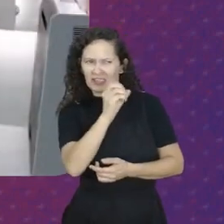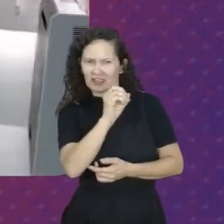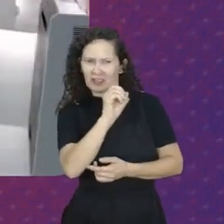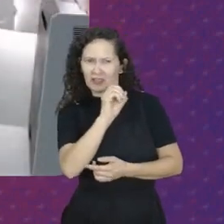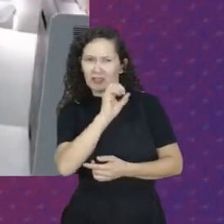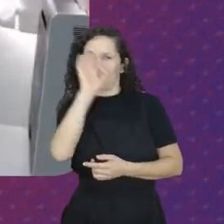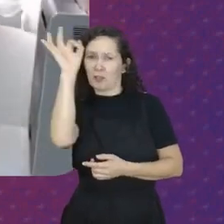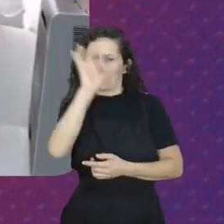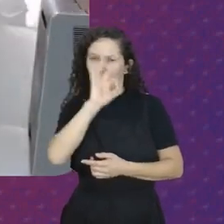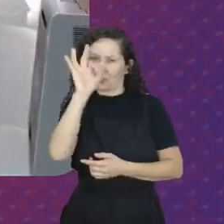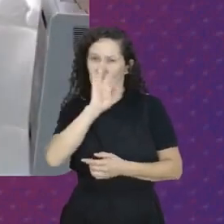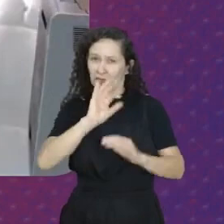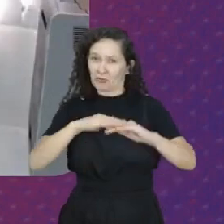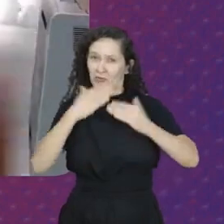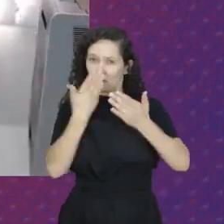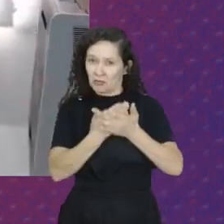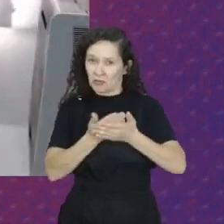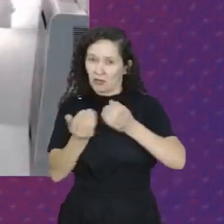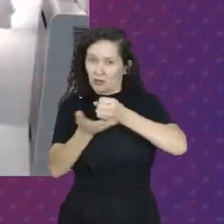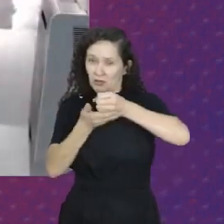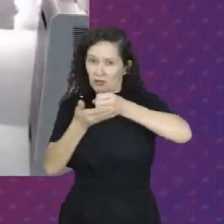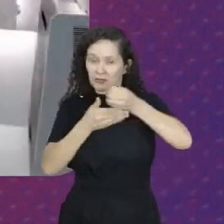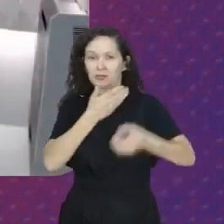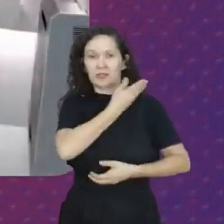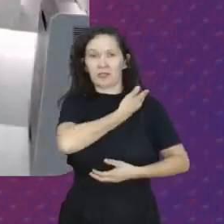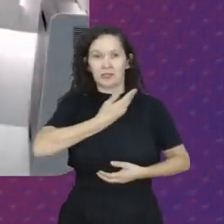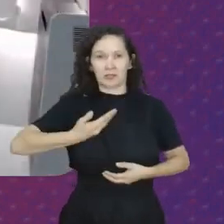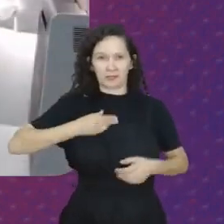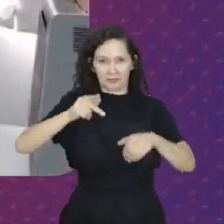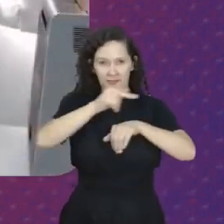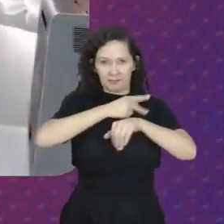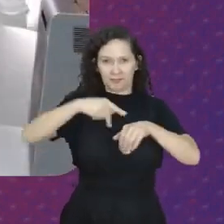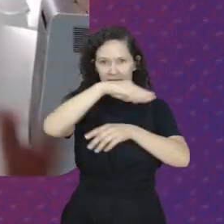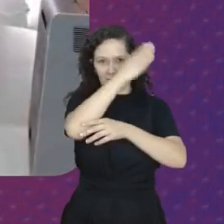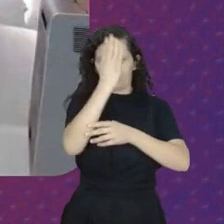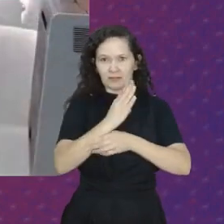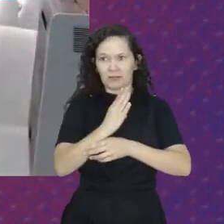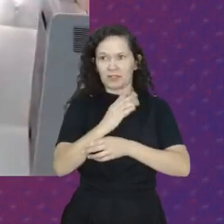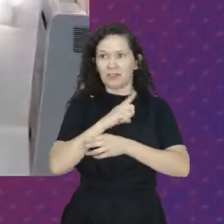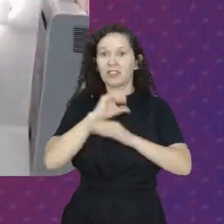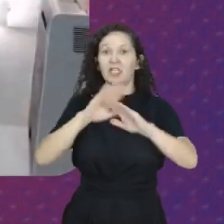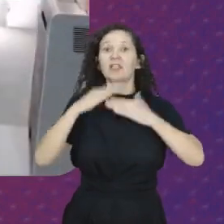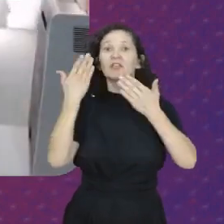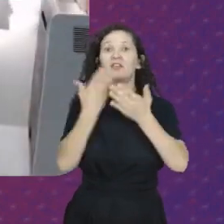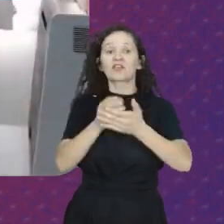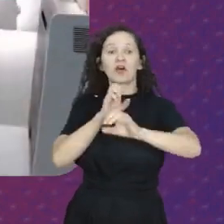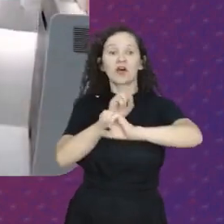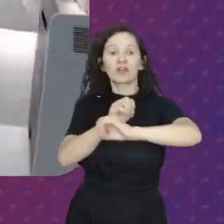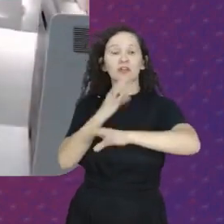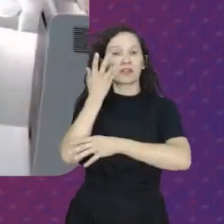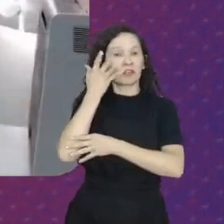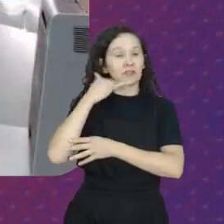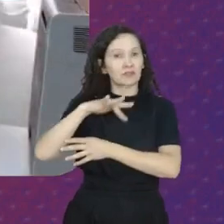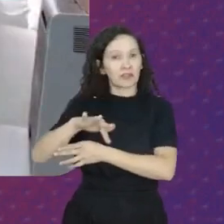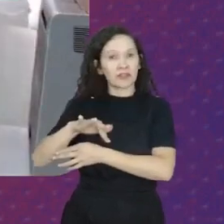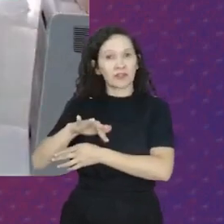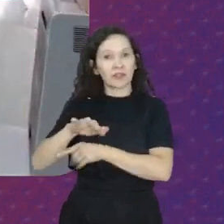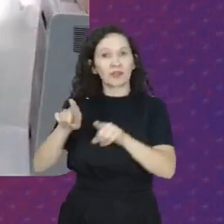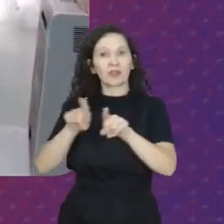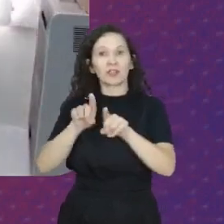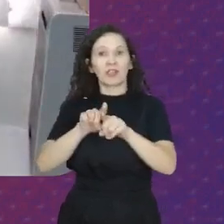das unidades de educação básica públicas hoje no país são escolas de educação infantil e